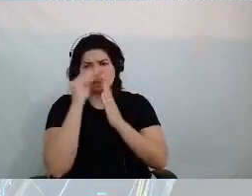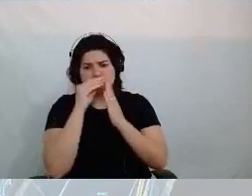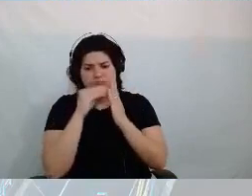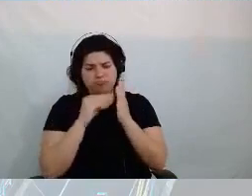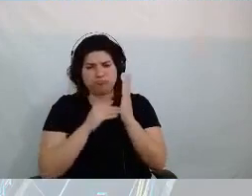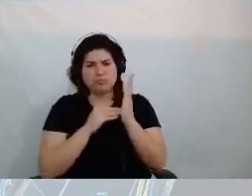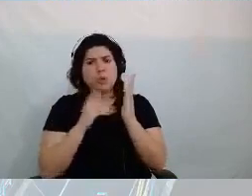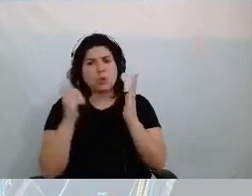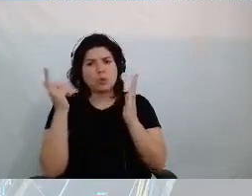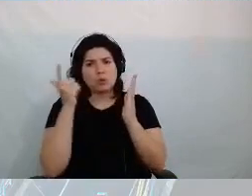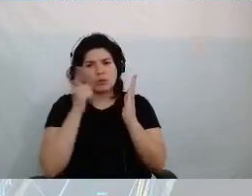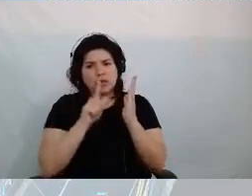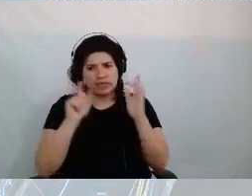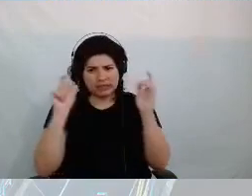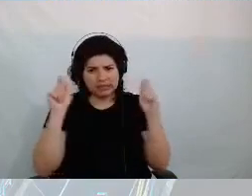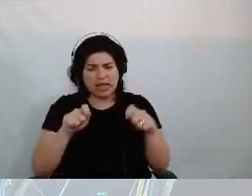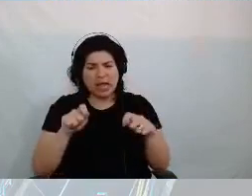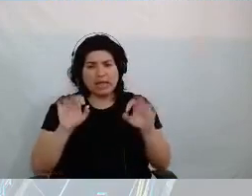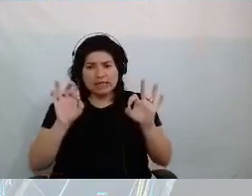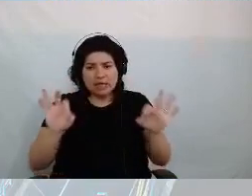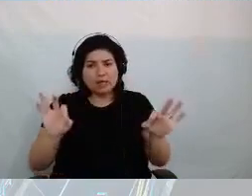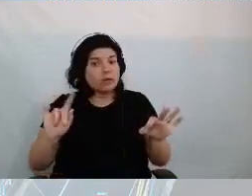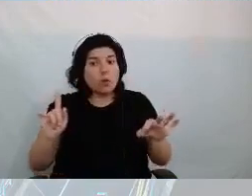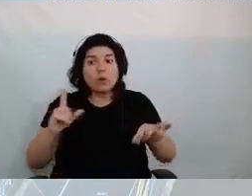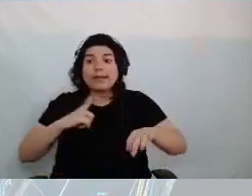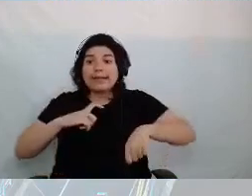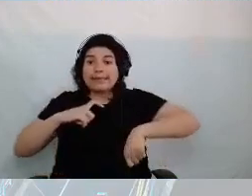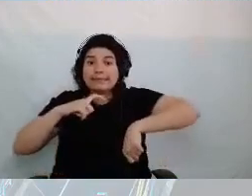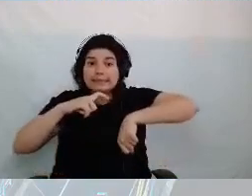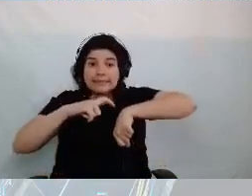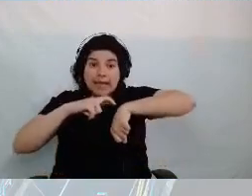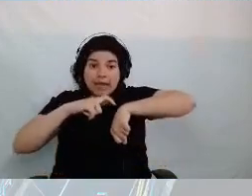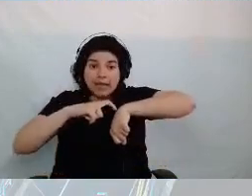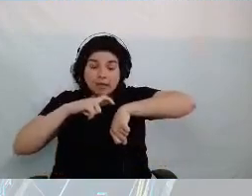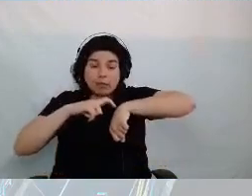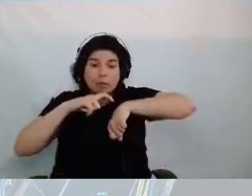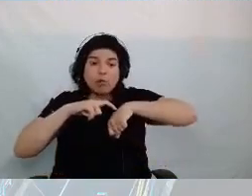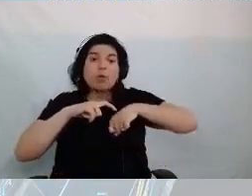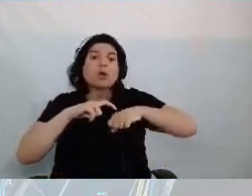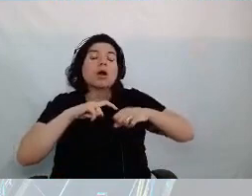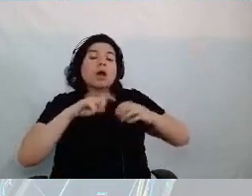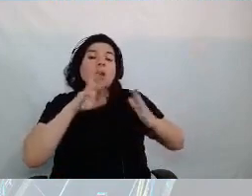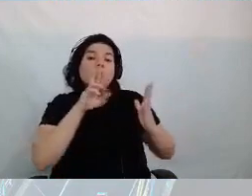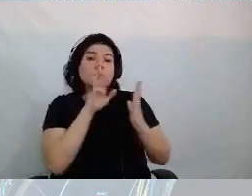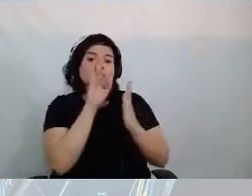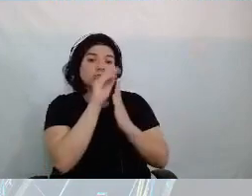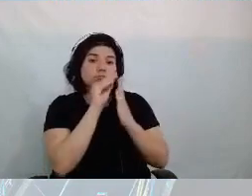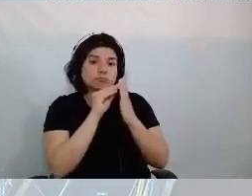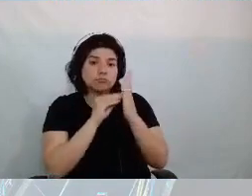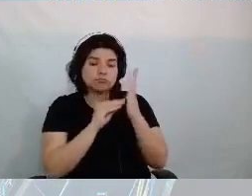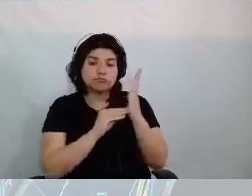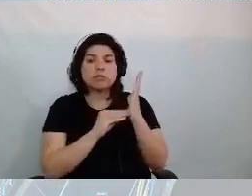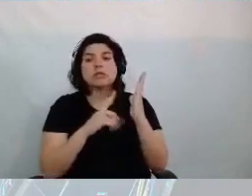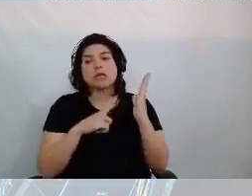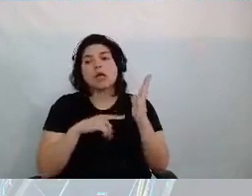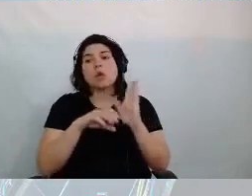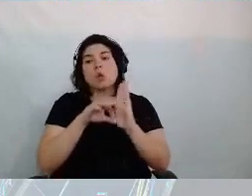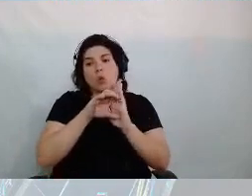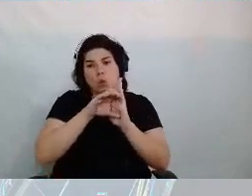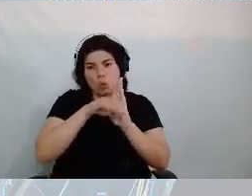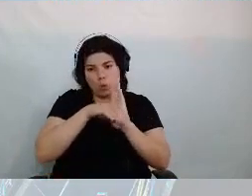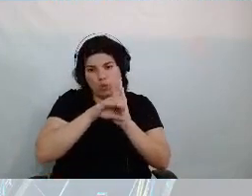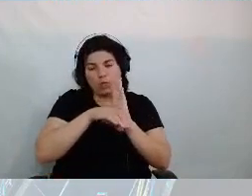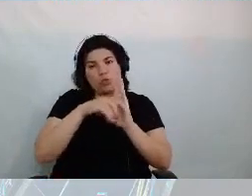send. Tem o tempo ali com relação a ele preencher esse formulário. Então, tem um conceito que chama thinking time, que é a gente pensar